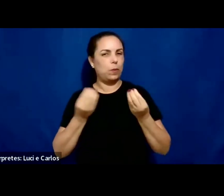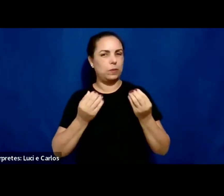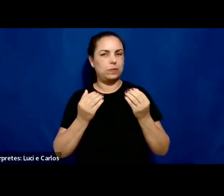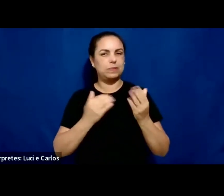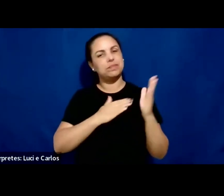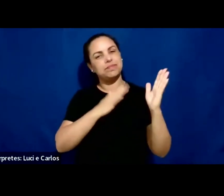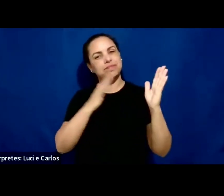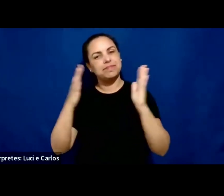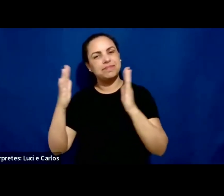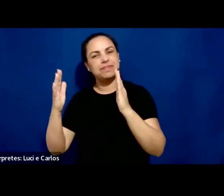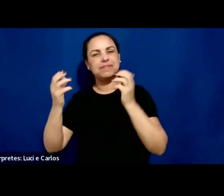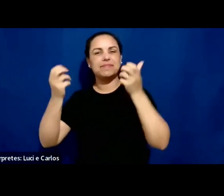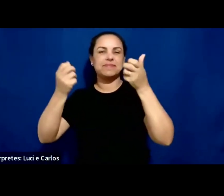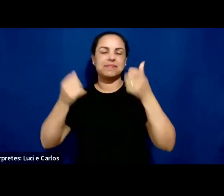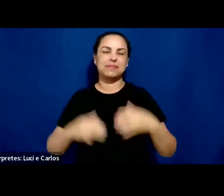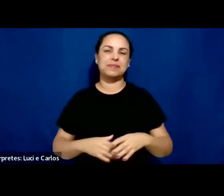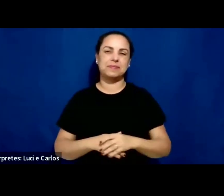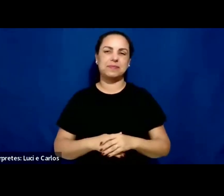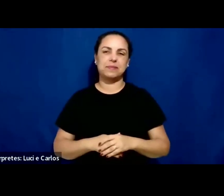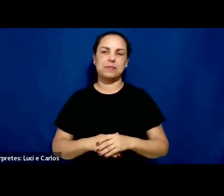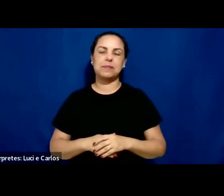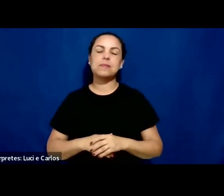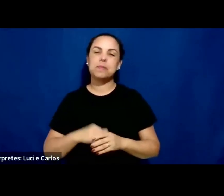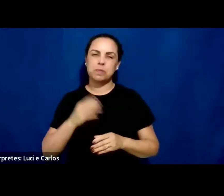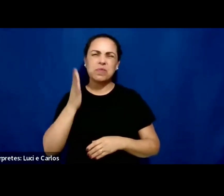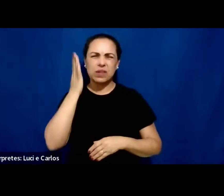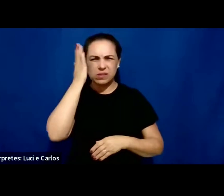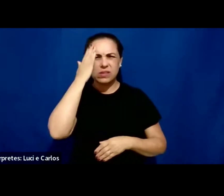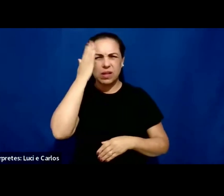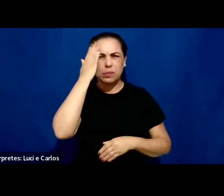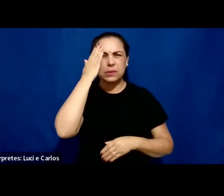Vamos dar início aqui. Como nós sabemos,